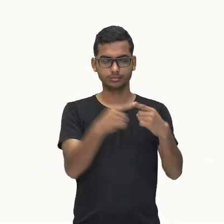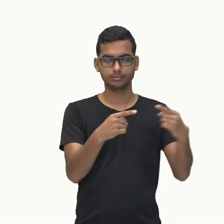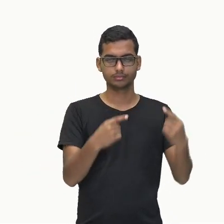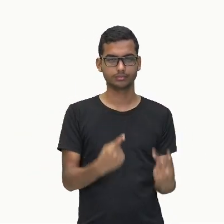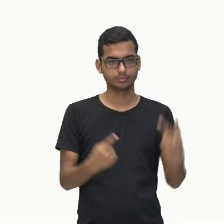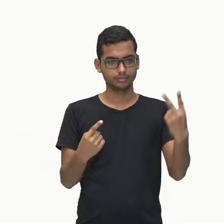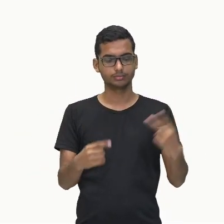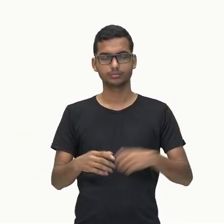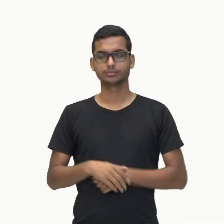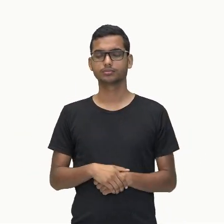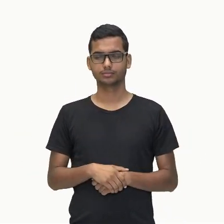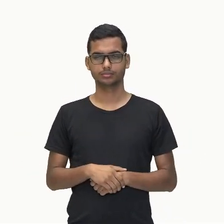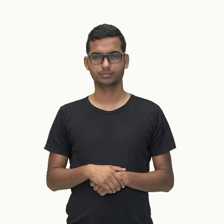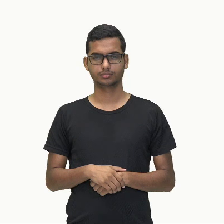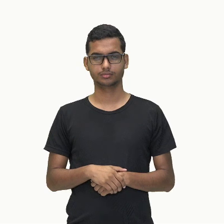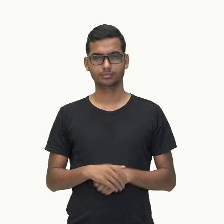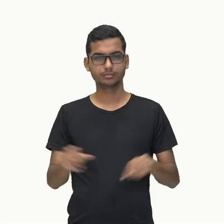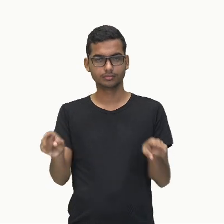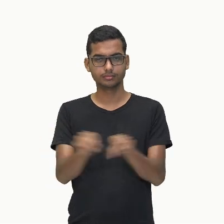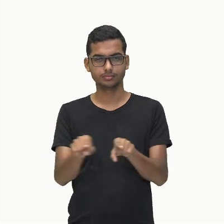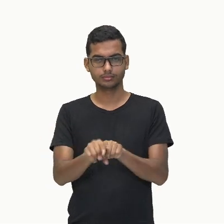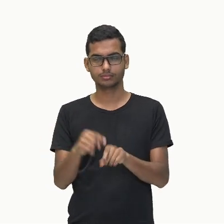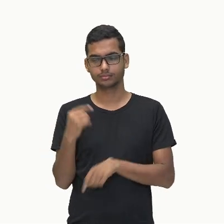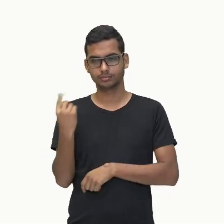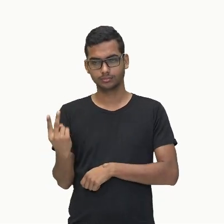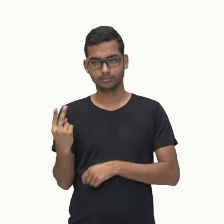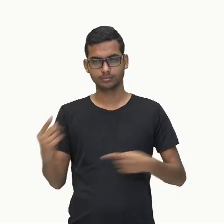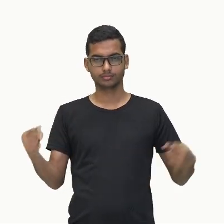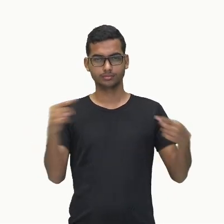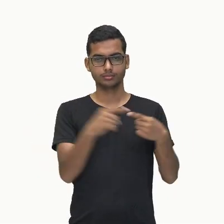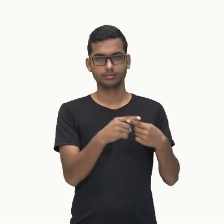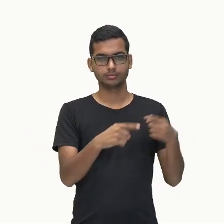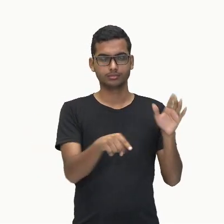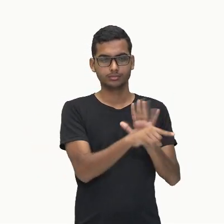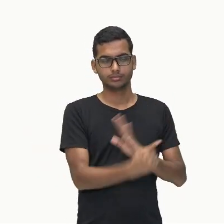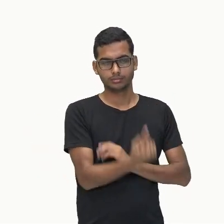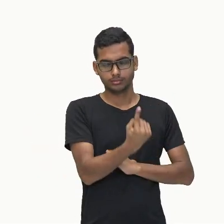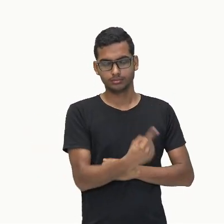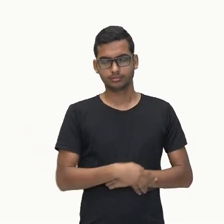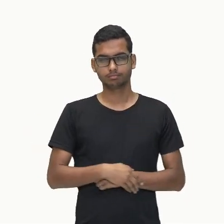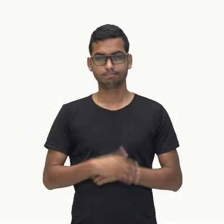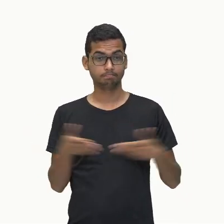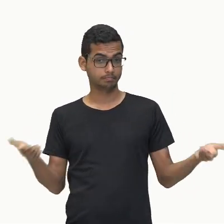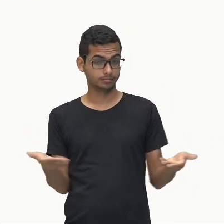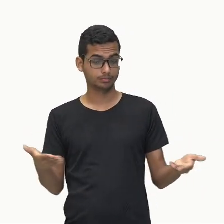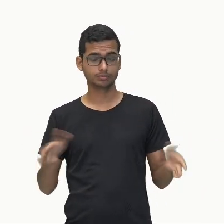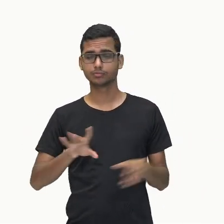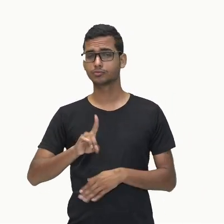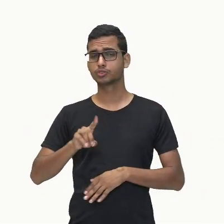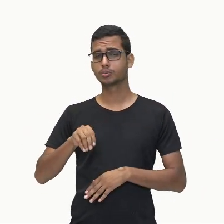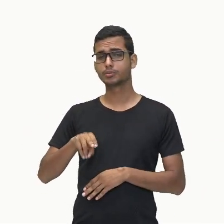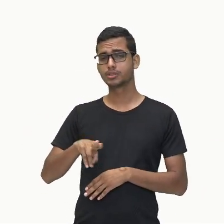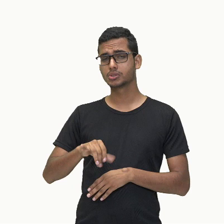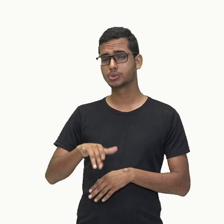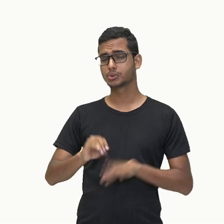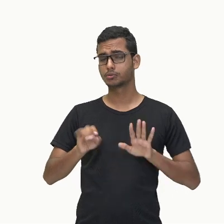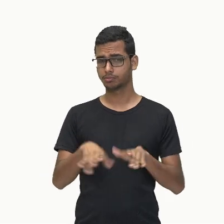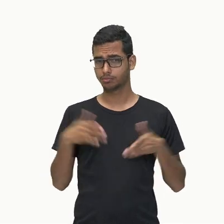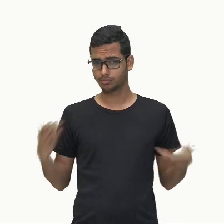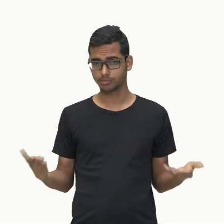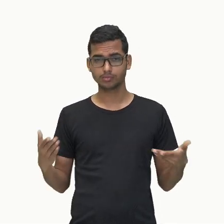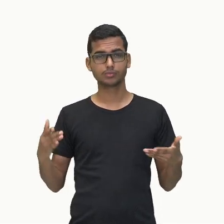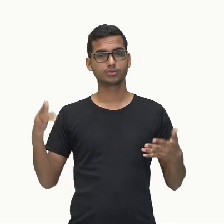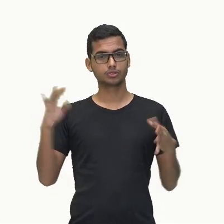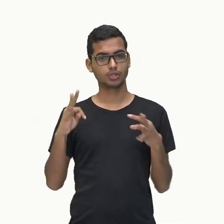com o 2 e o 2 tem correspondência com o menos 1. Então, qual é o domínio? O domínio são todos